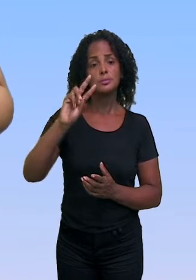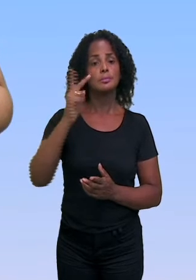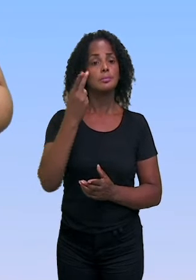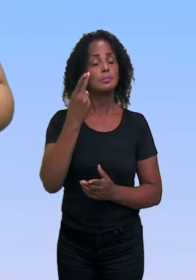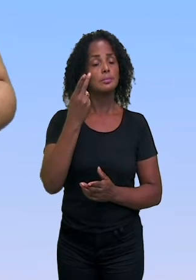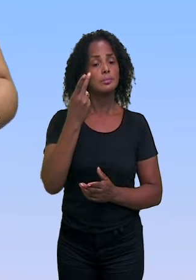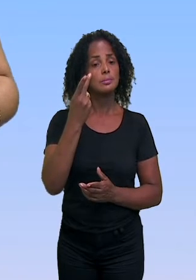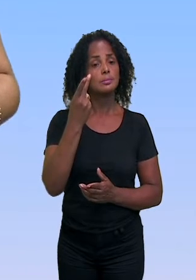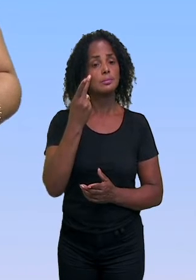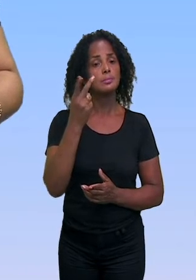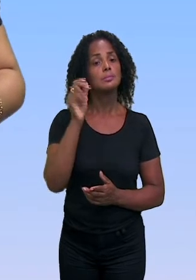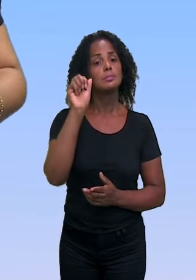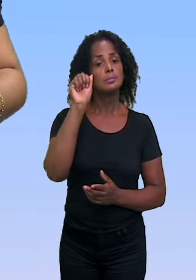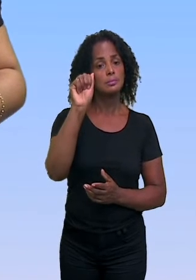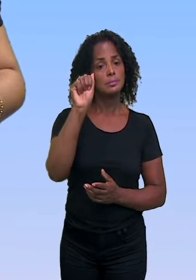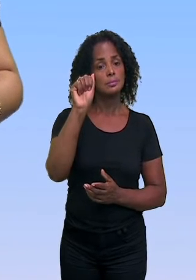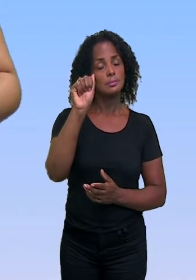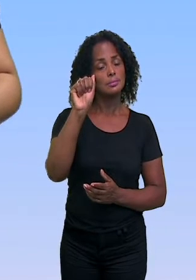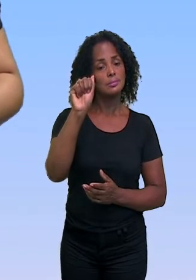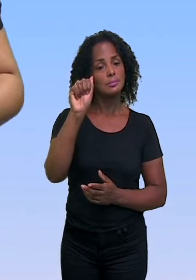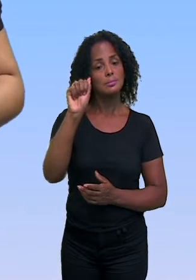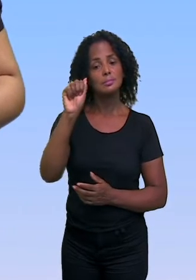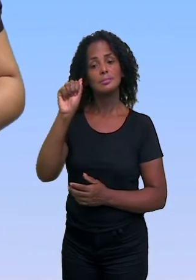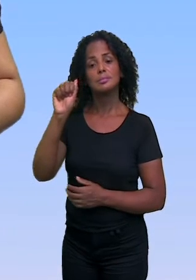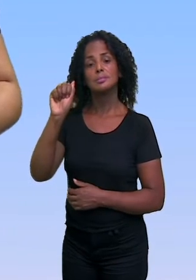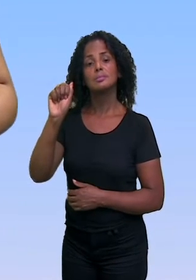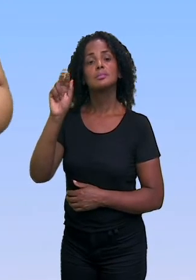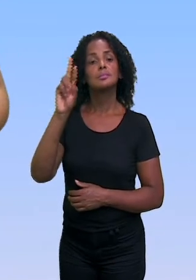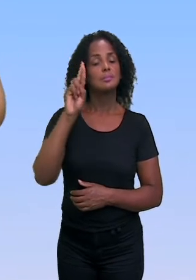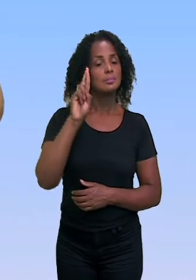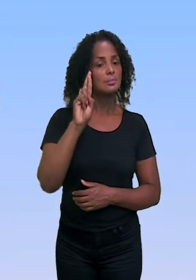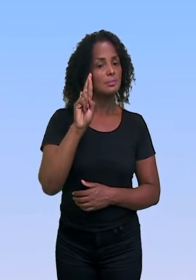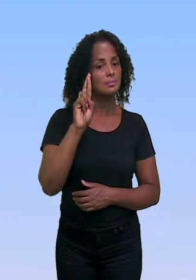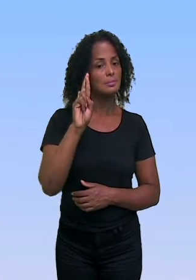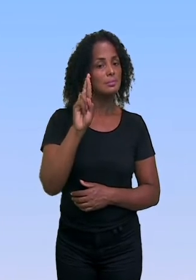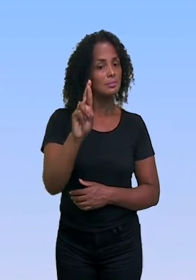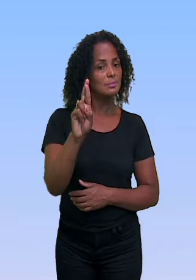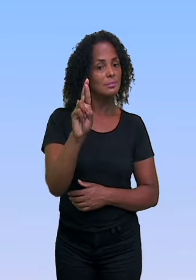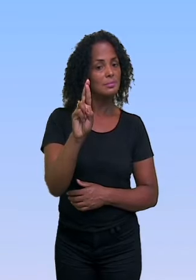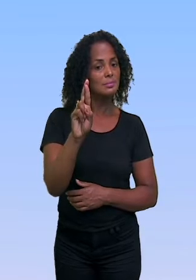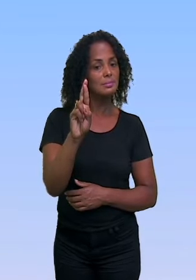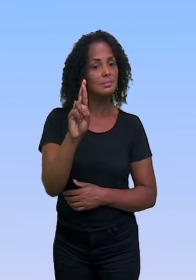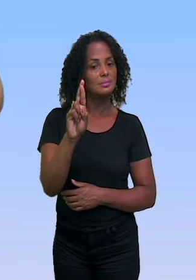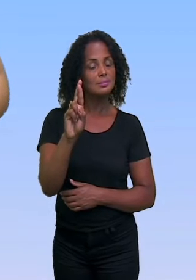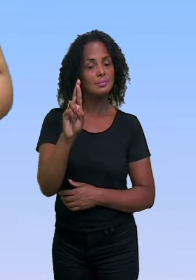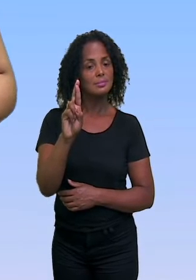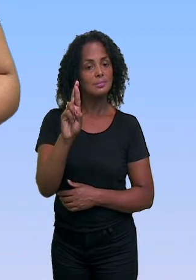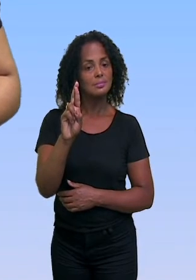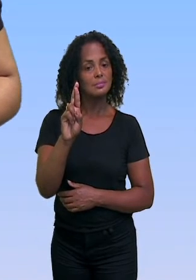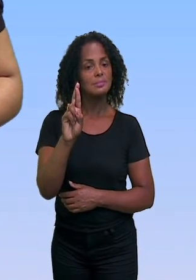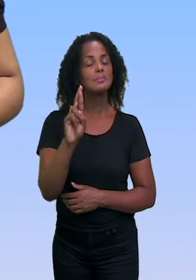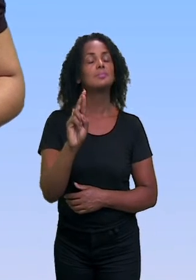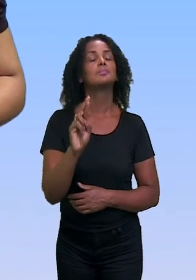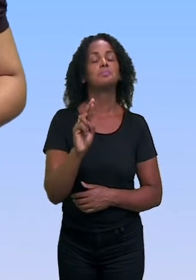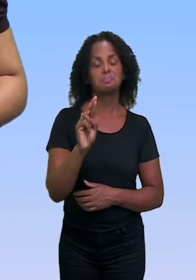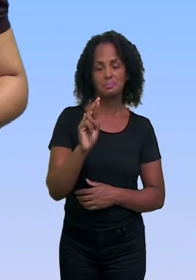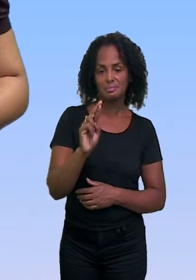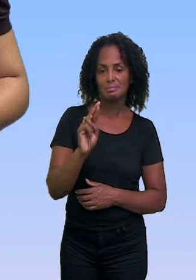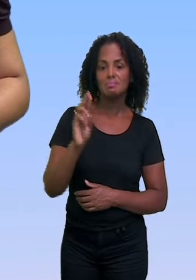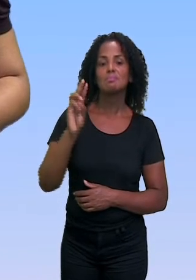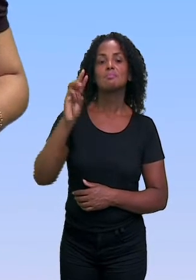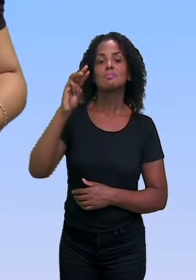Ei que a letra h e a letra A Ei a letra r a